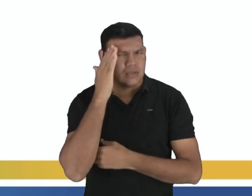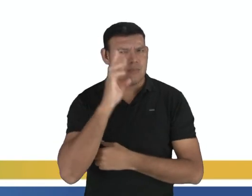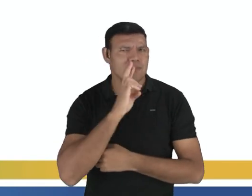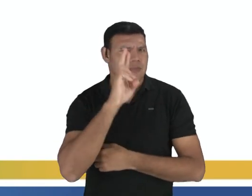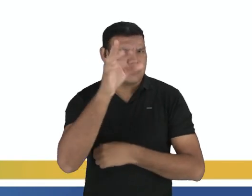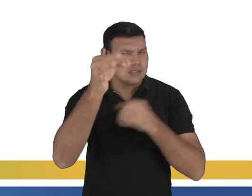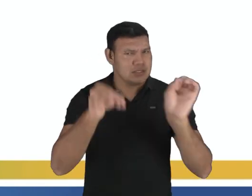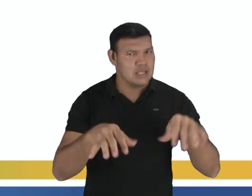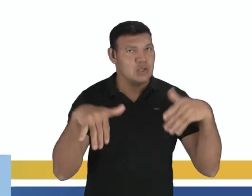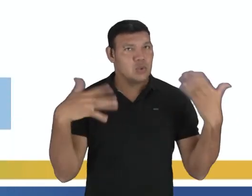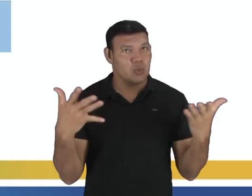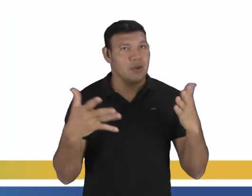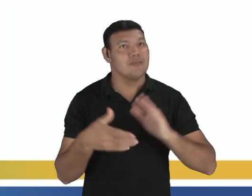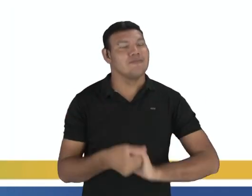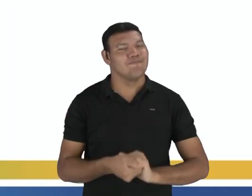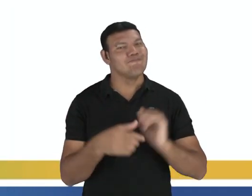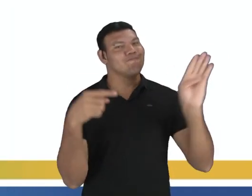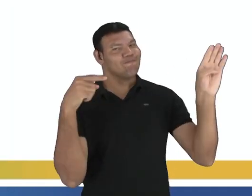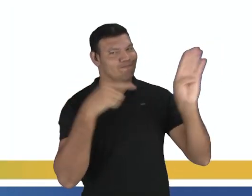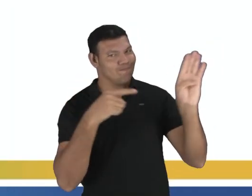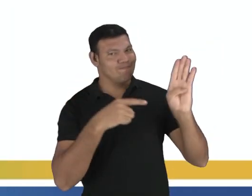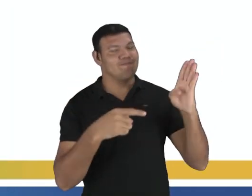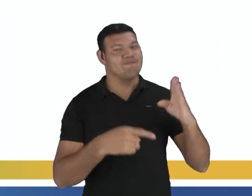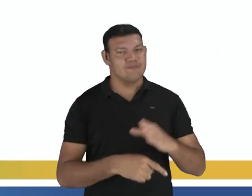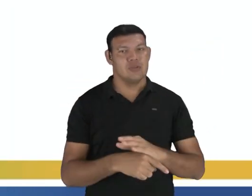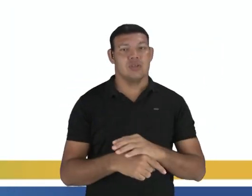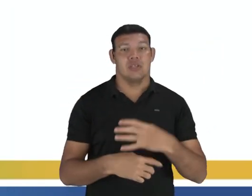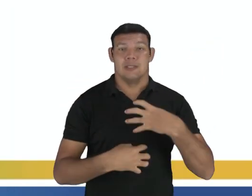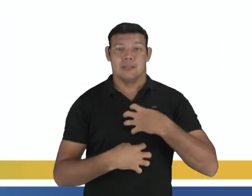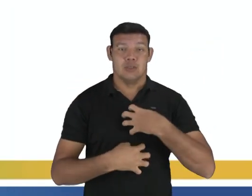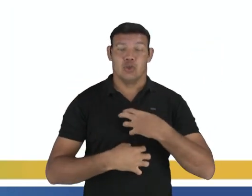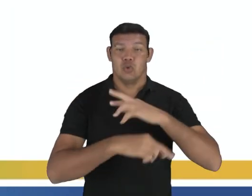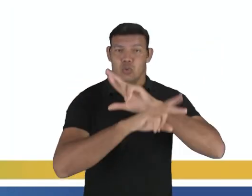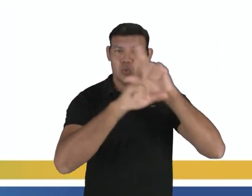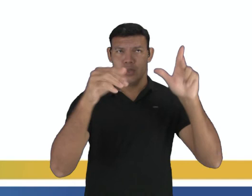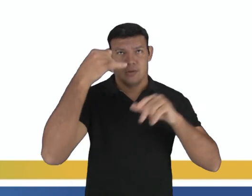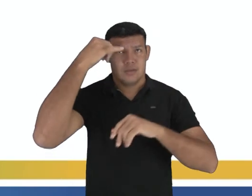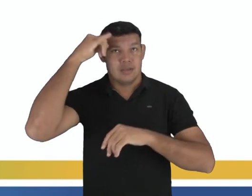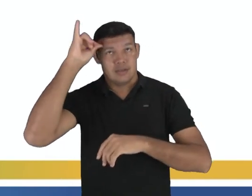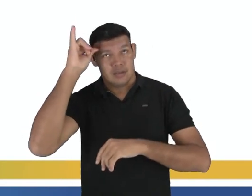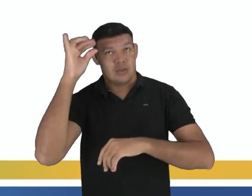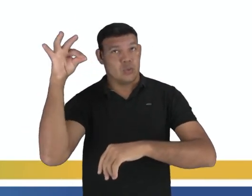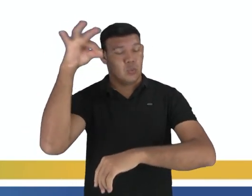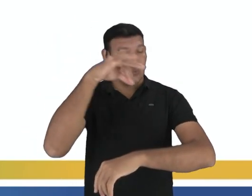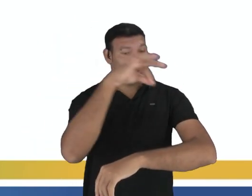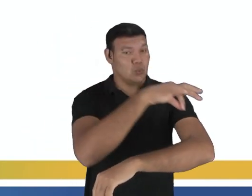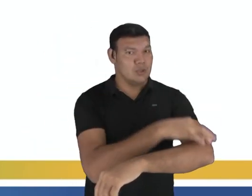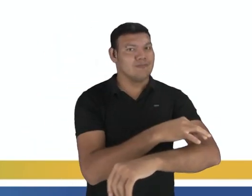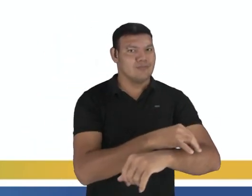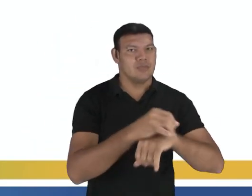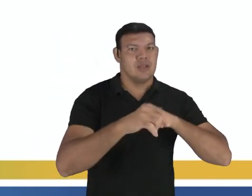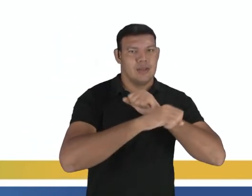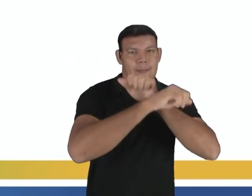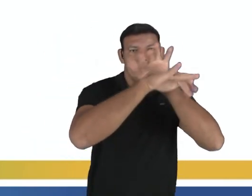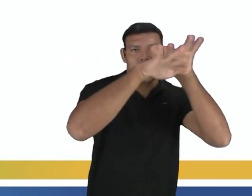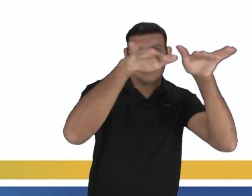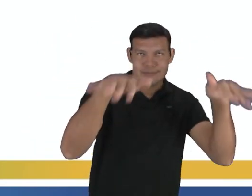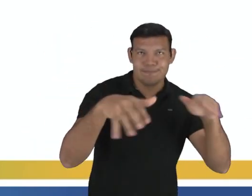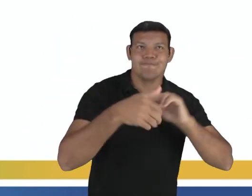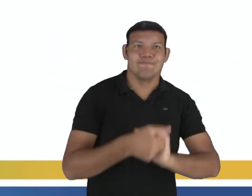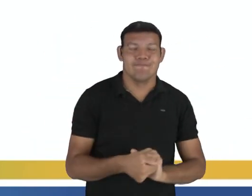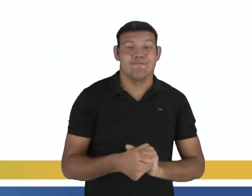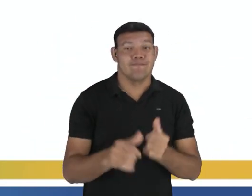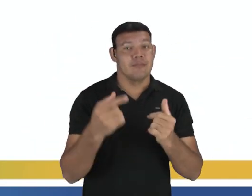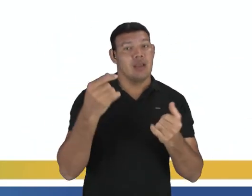correta? Vamos lá? Letra B, as formas de combate ao mosquito transmissor da dengue. Eles trouxeram